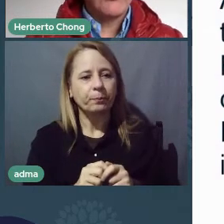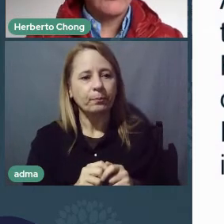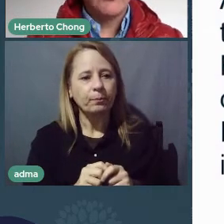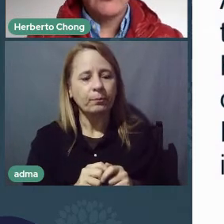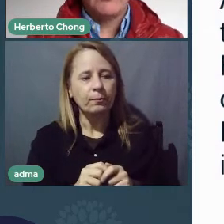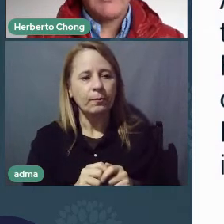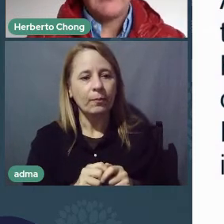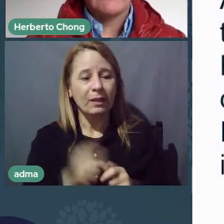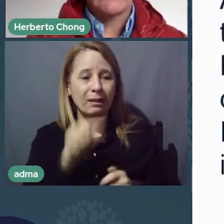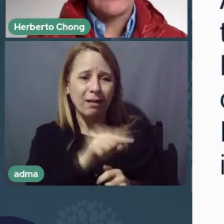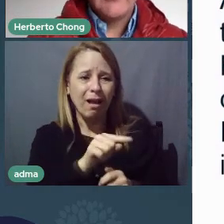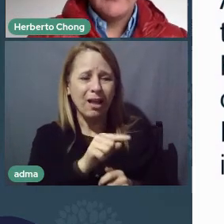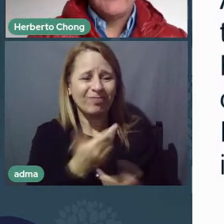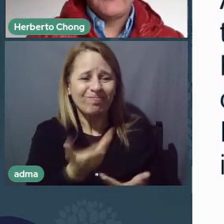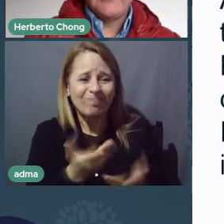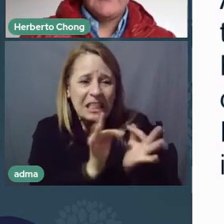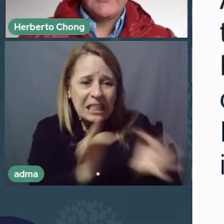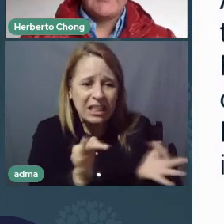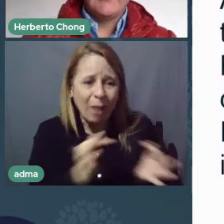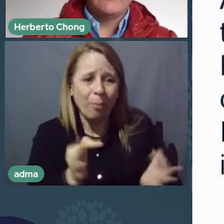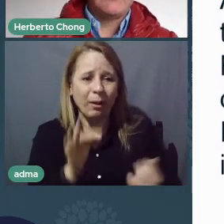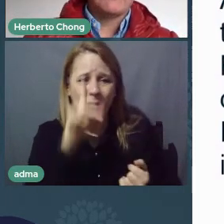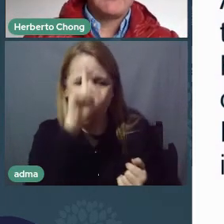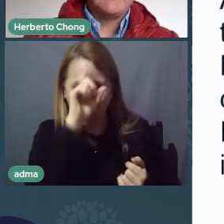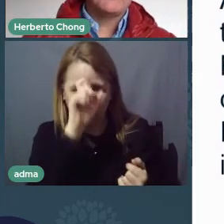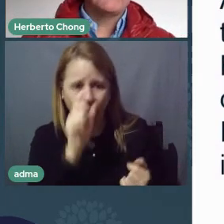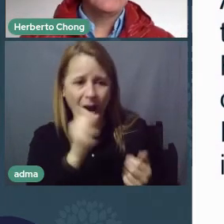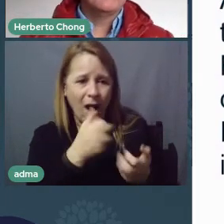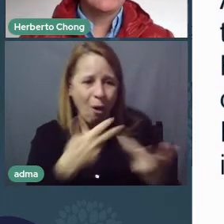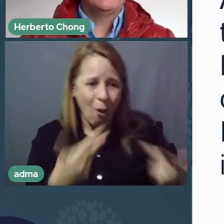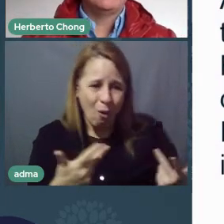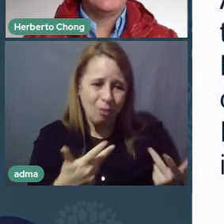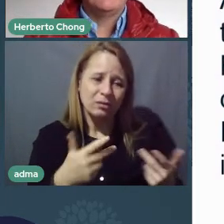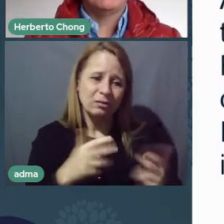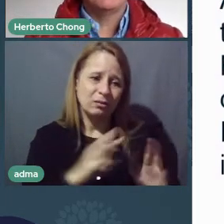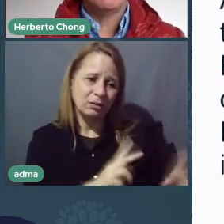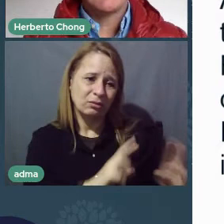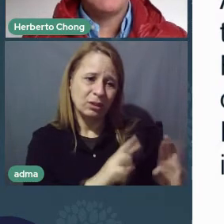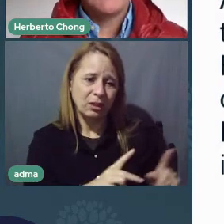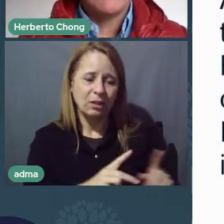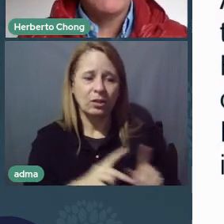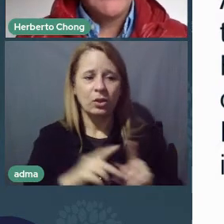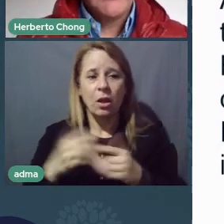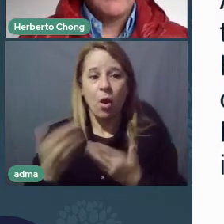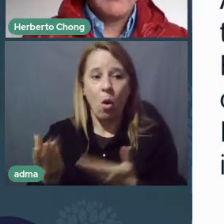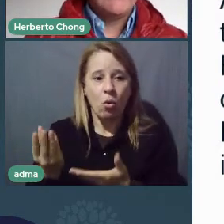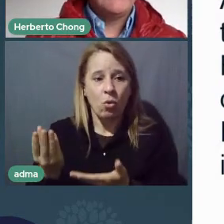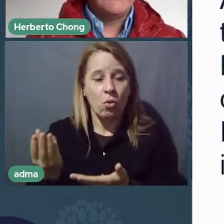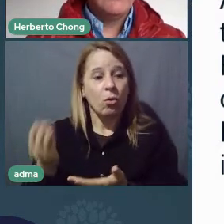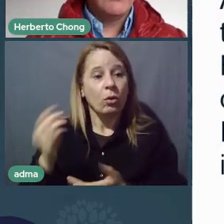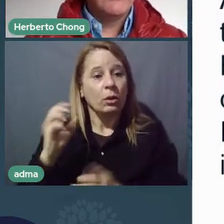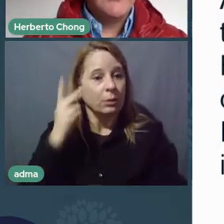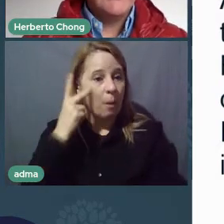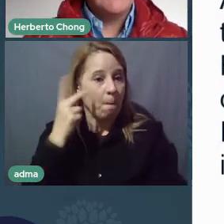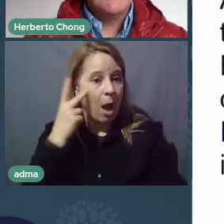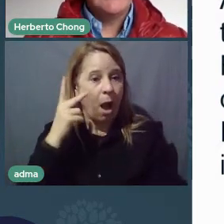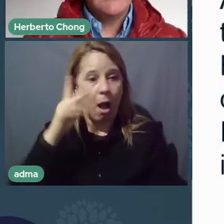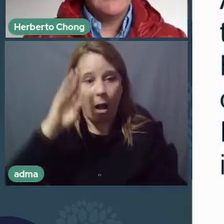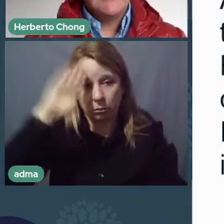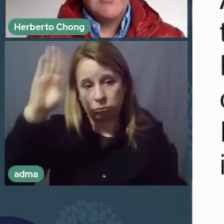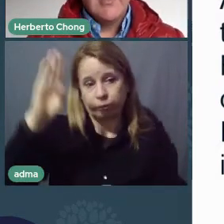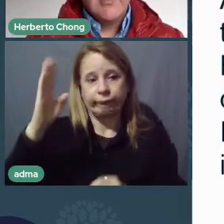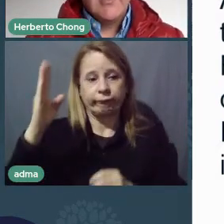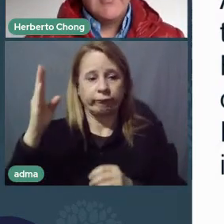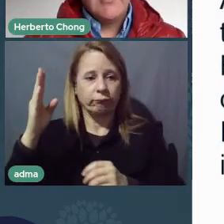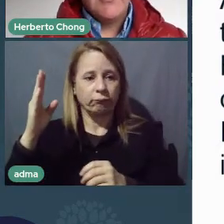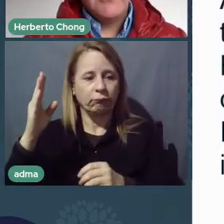de recursos muito parcos, diferente de atender um asmático de um grande centro, de uma capital mais desenvolvida,